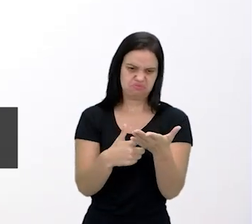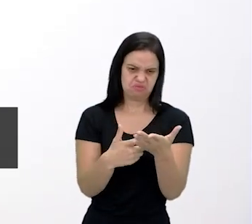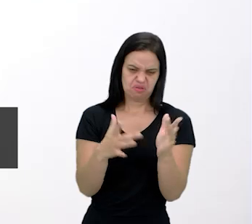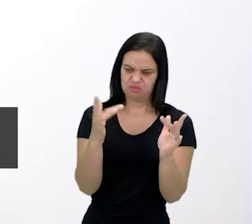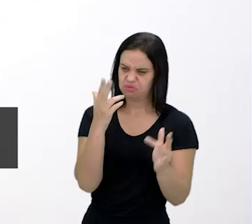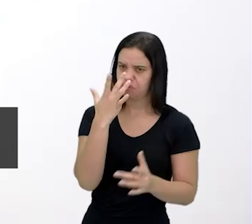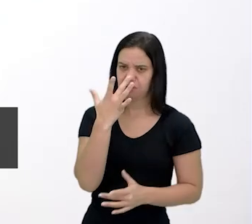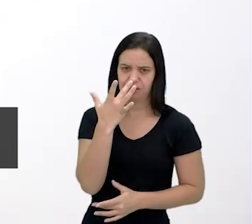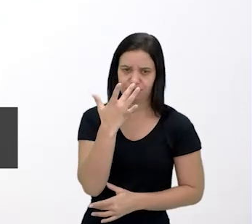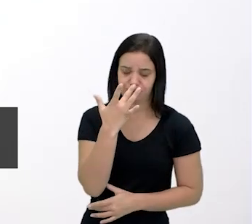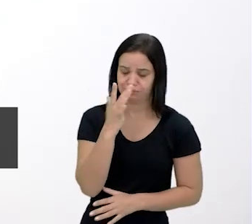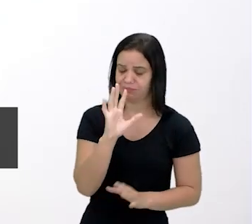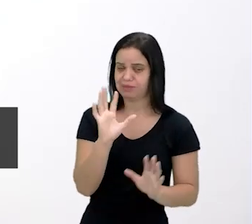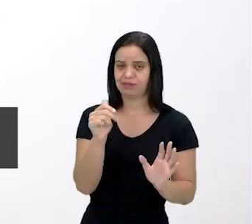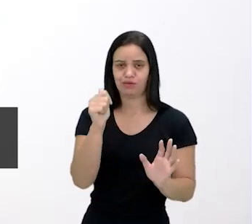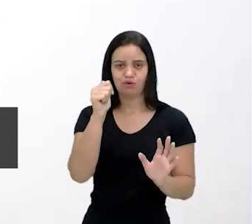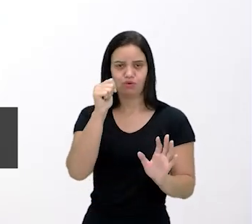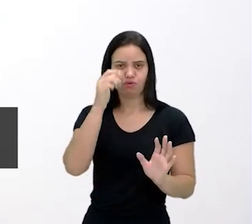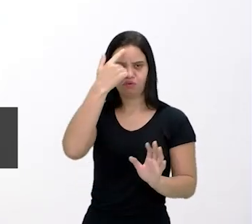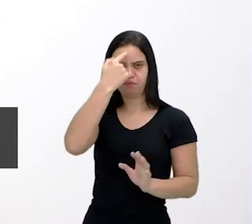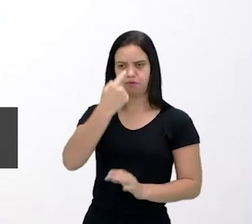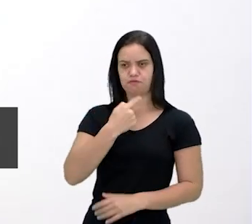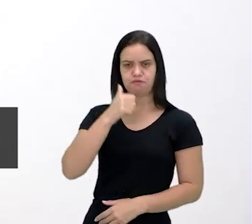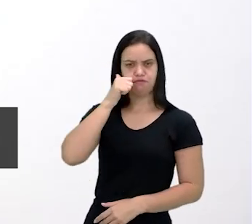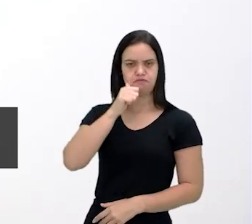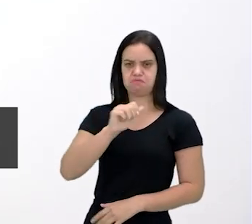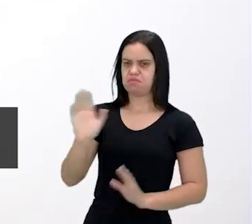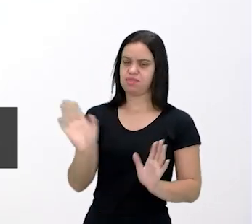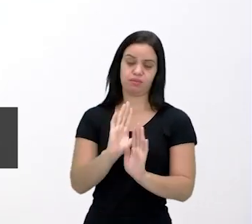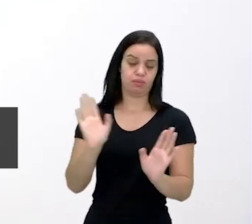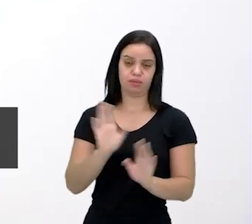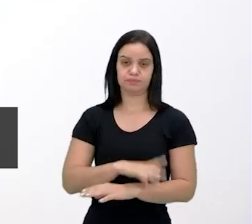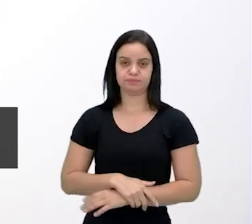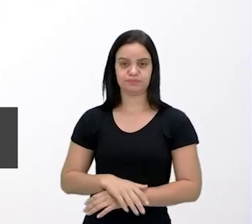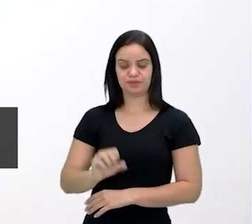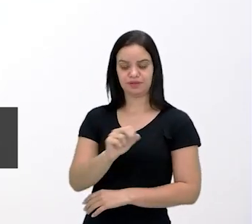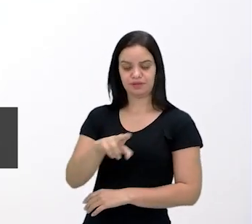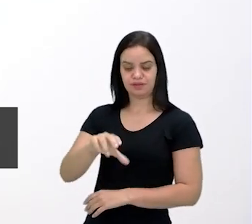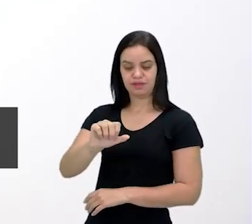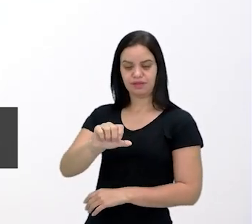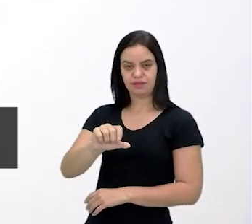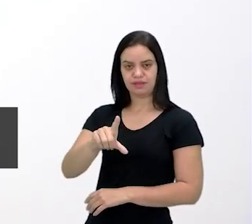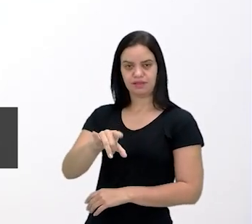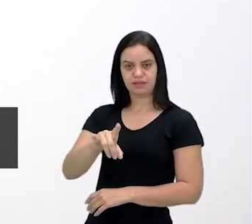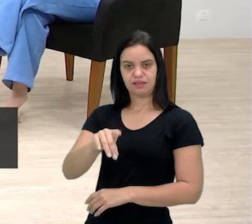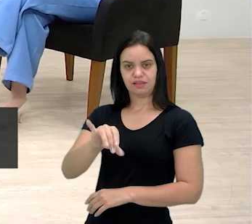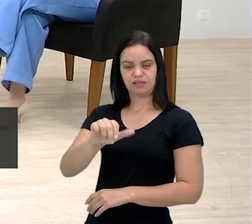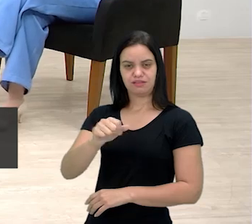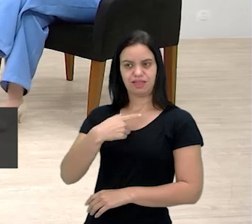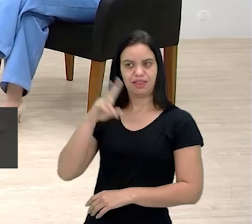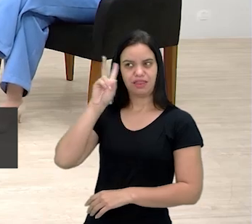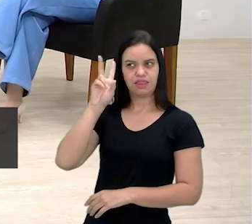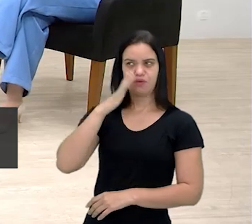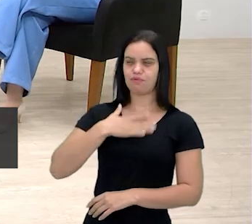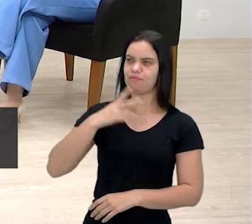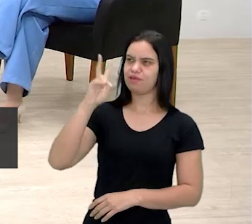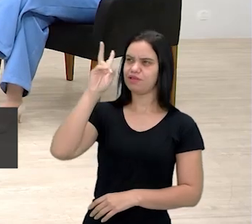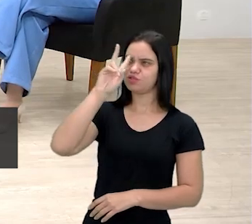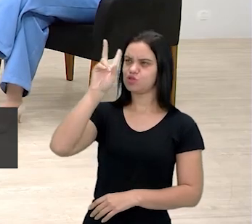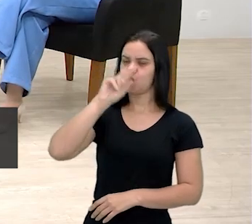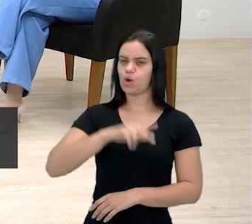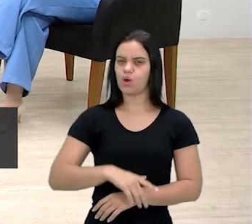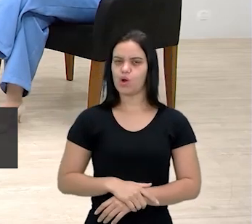admiro esses perfis femininos de Alencar. Ana Lídia, lembrou-me a história de Dona